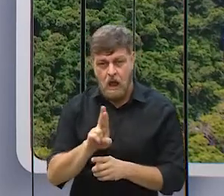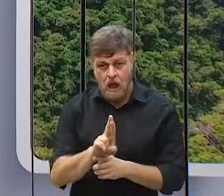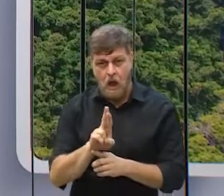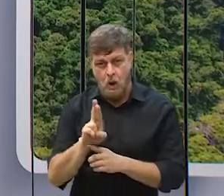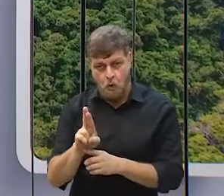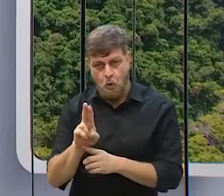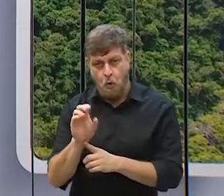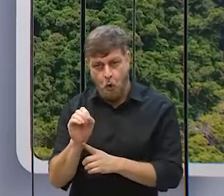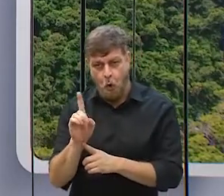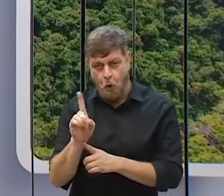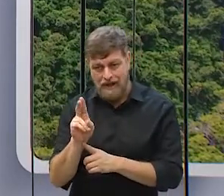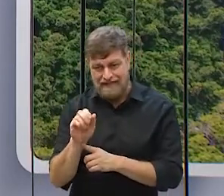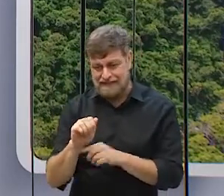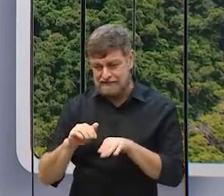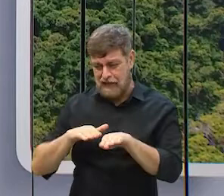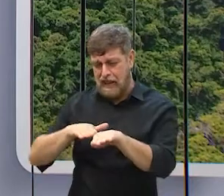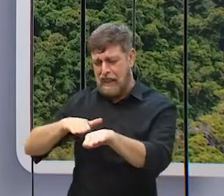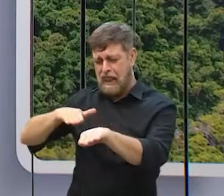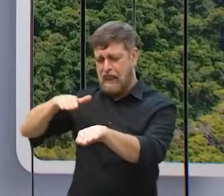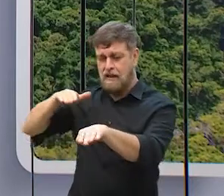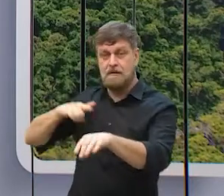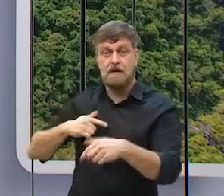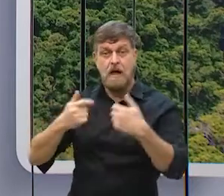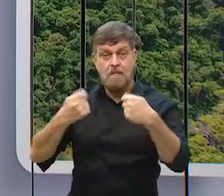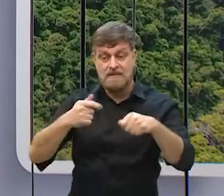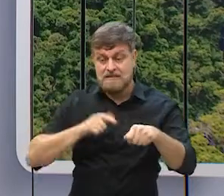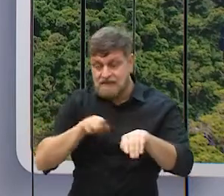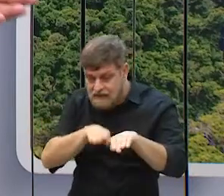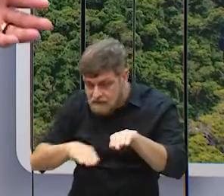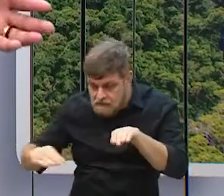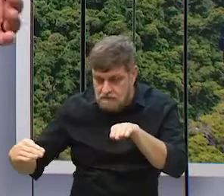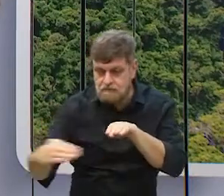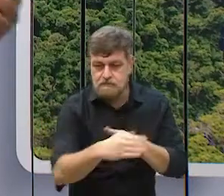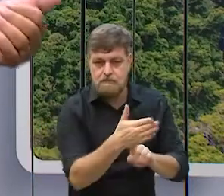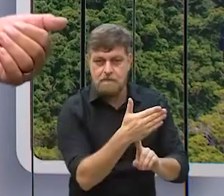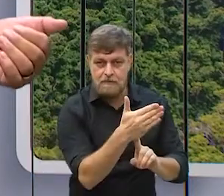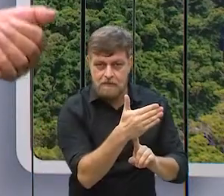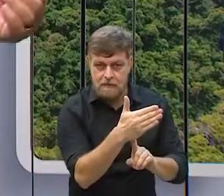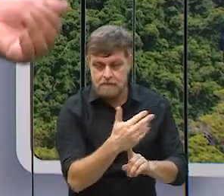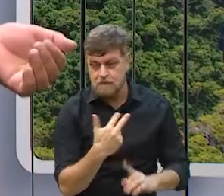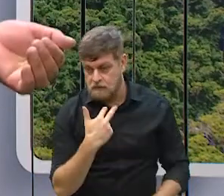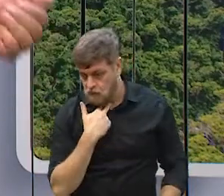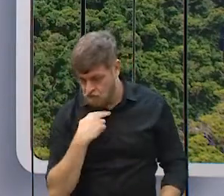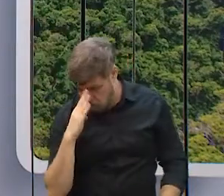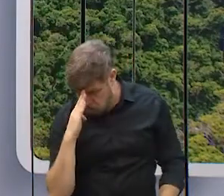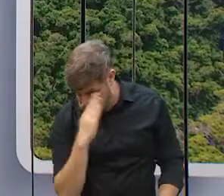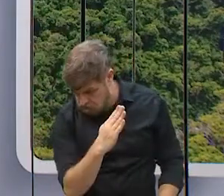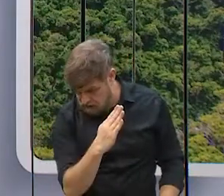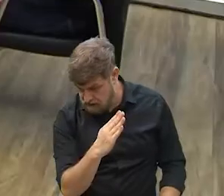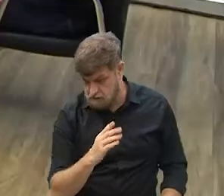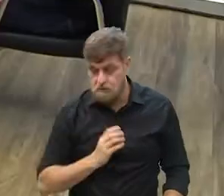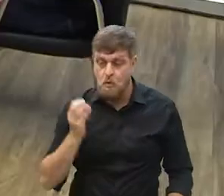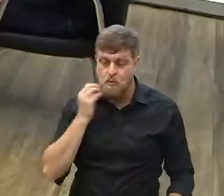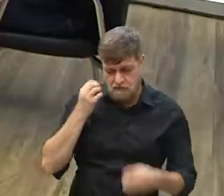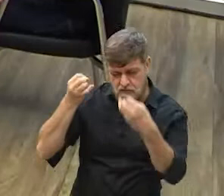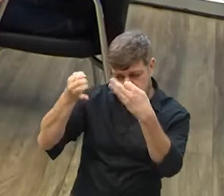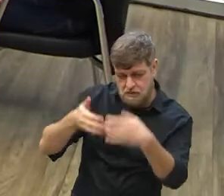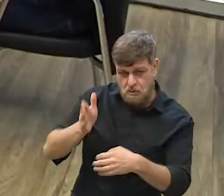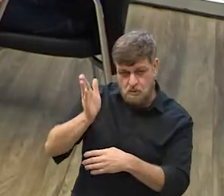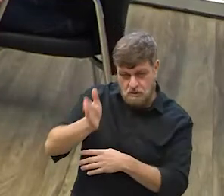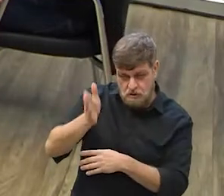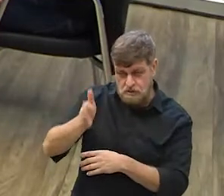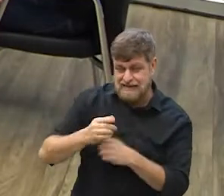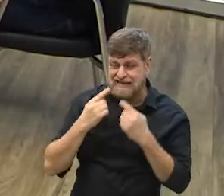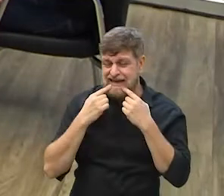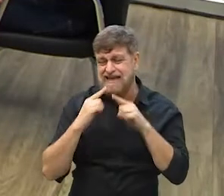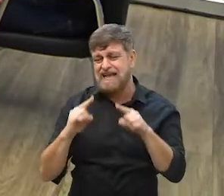trânsito de vários bairros. Portanto, é necessário que tenha, se não é possível um acesso direto, como disse o Igor, e eles reclamam